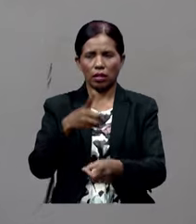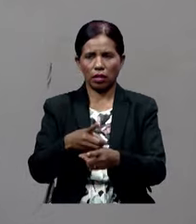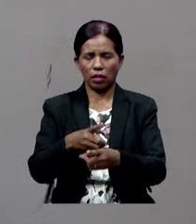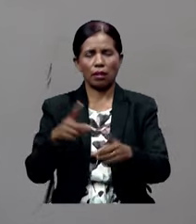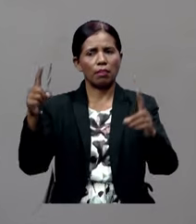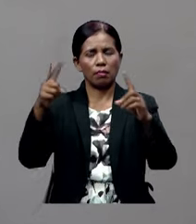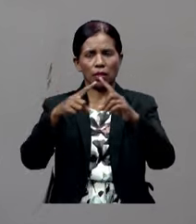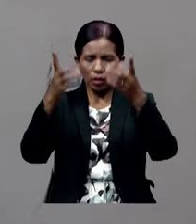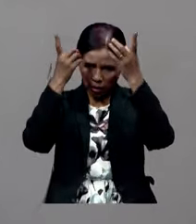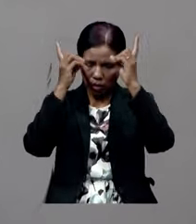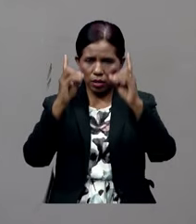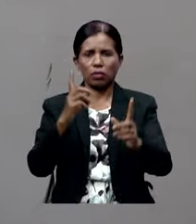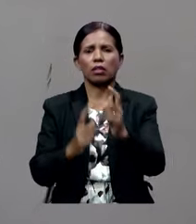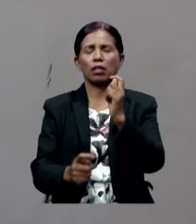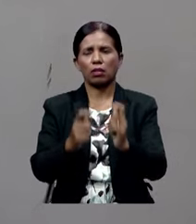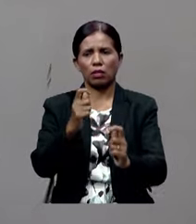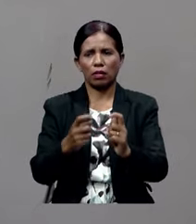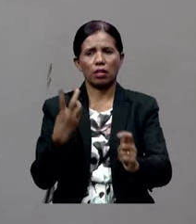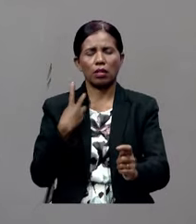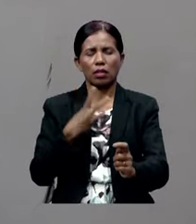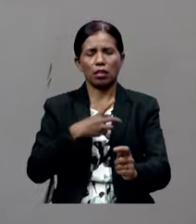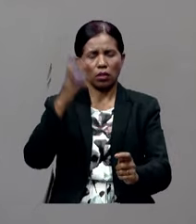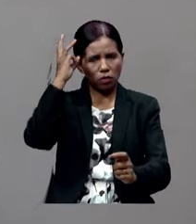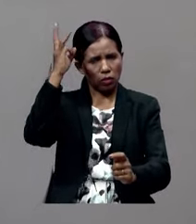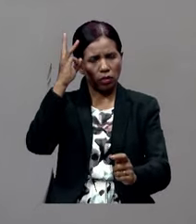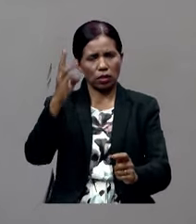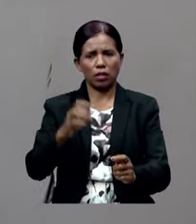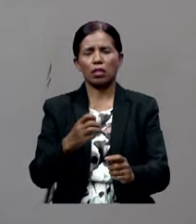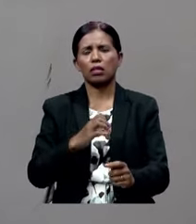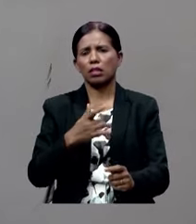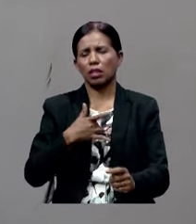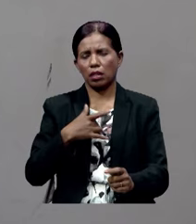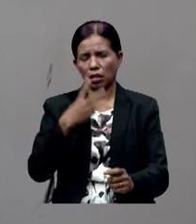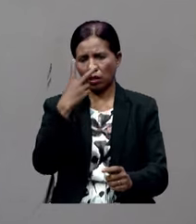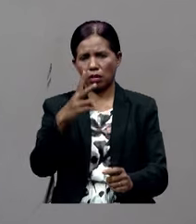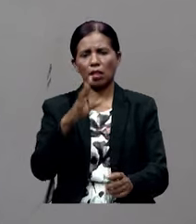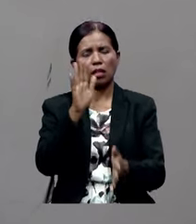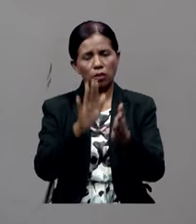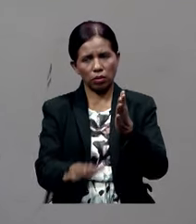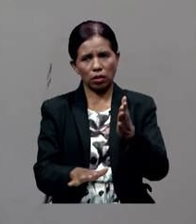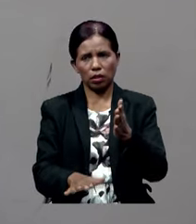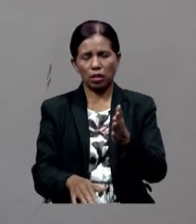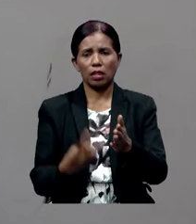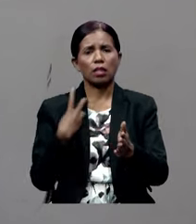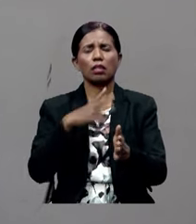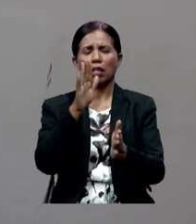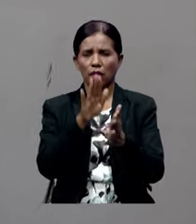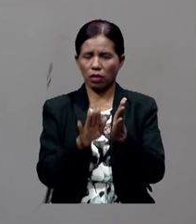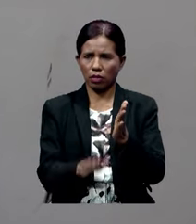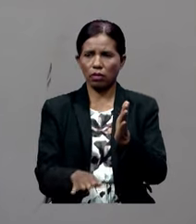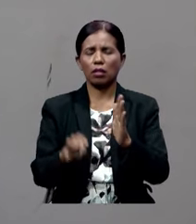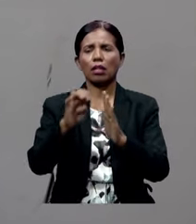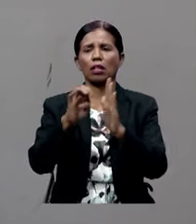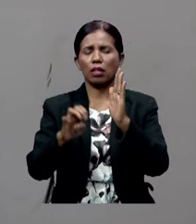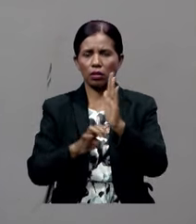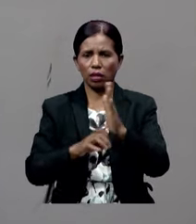Baia decisão tribunal. Nem ita preocupa, não lamenta. Nem ita minimiza, o inaudia, minimiza Estado